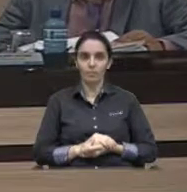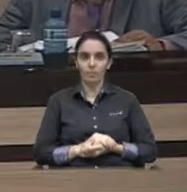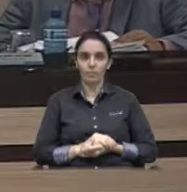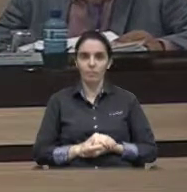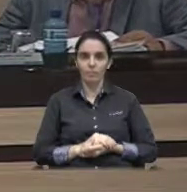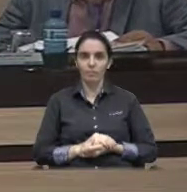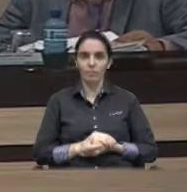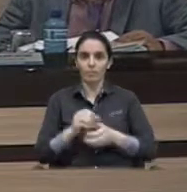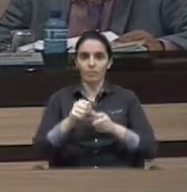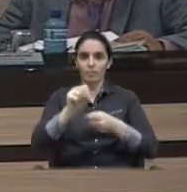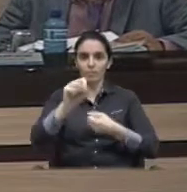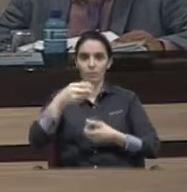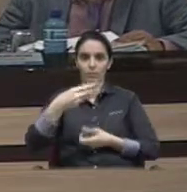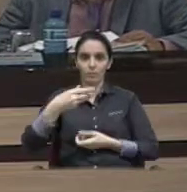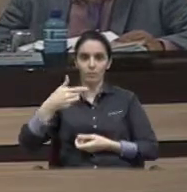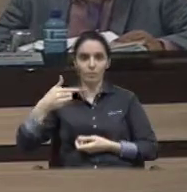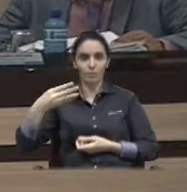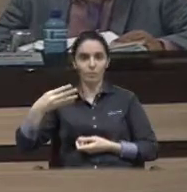Ofício